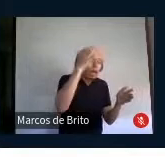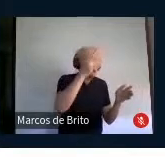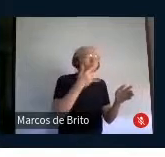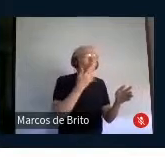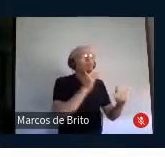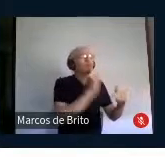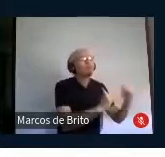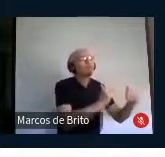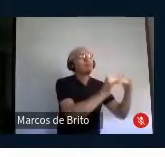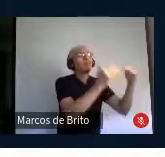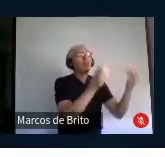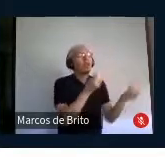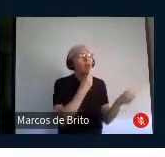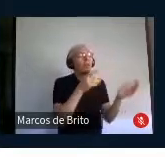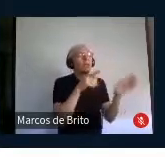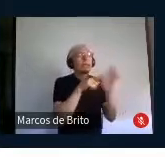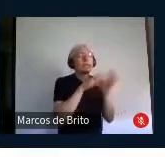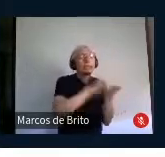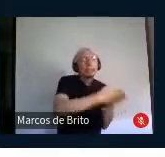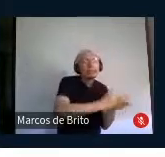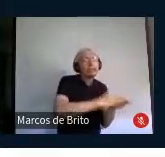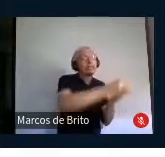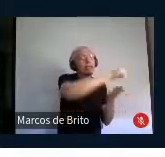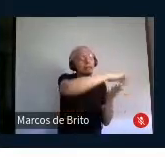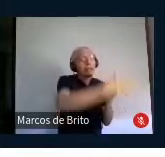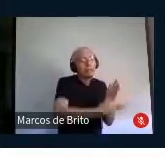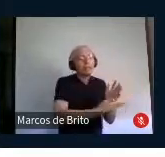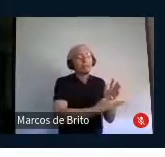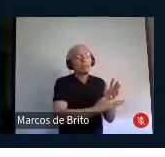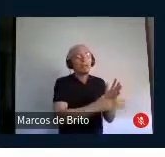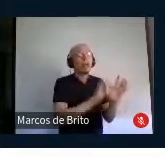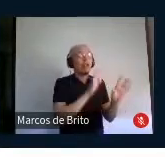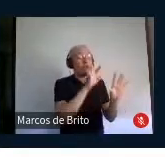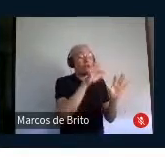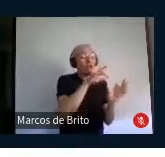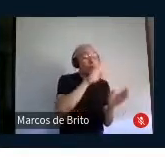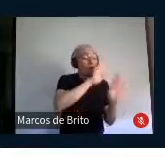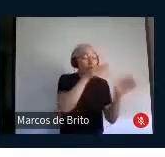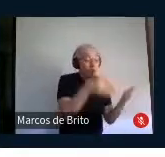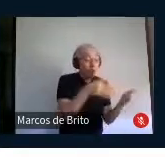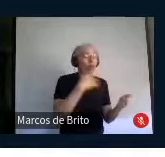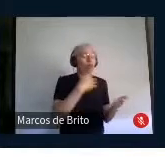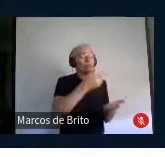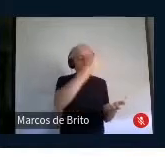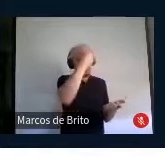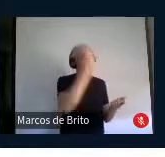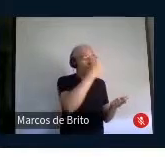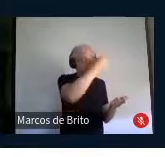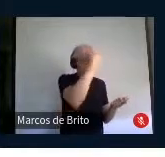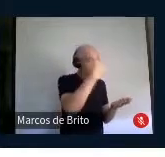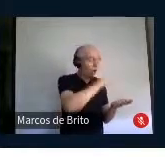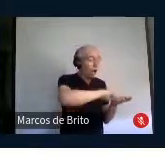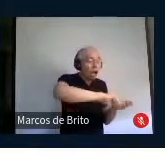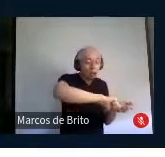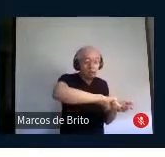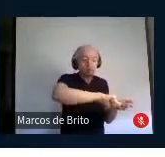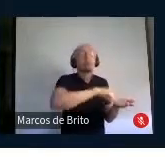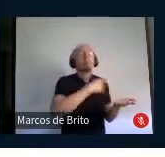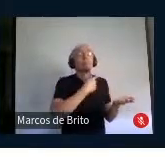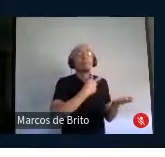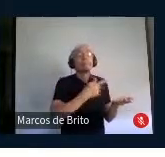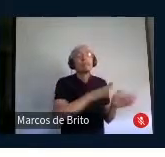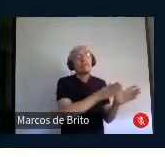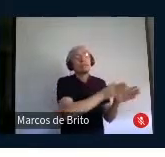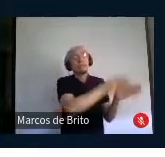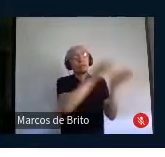tradutores e intérpretes a partir destes autores aqui. Na segunda parte do capítulo,